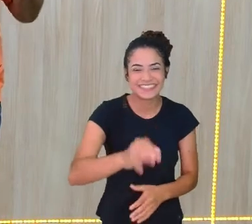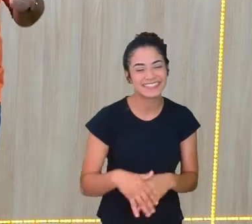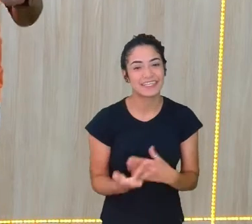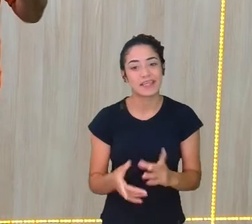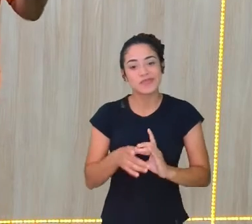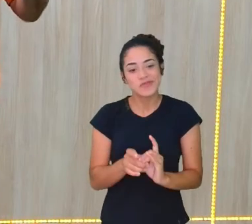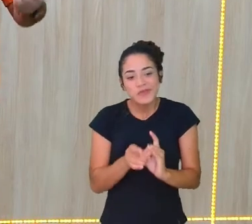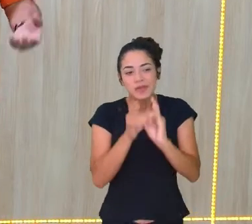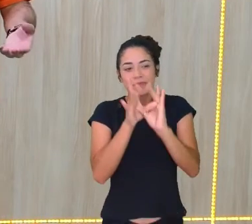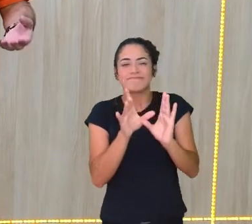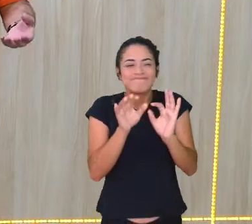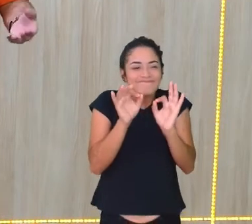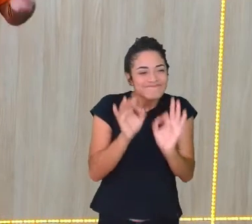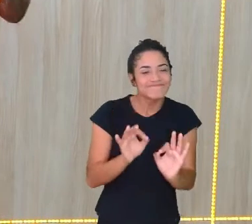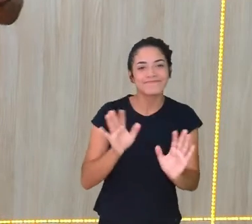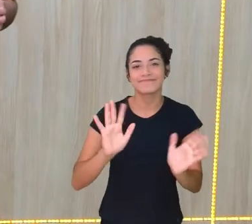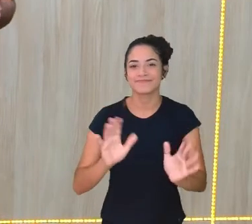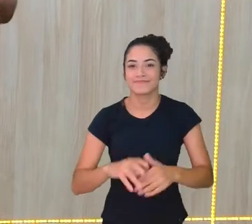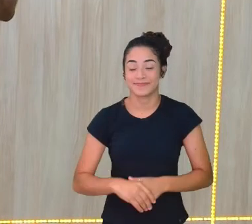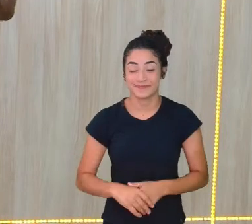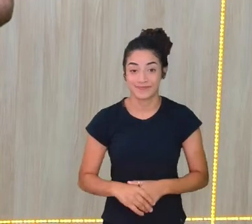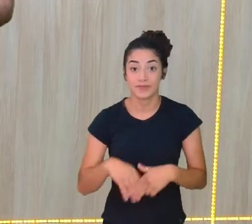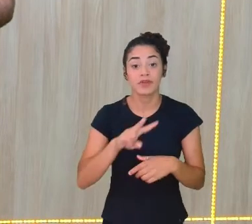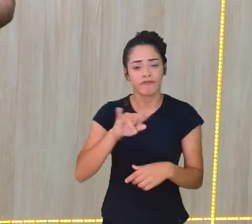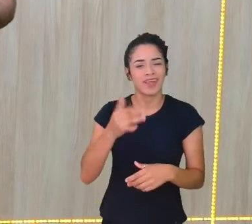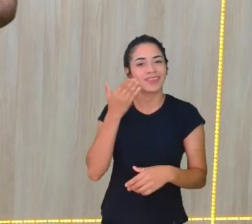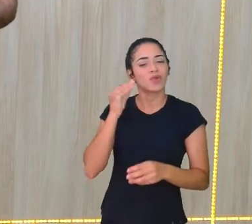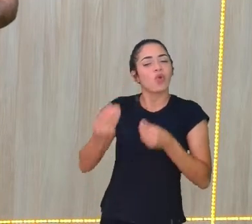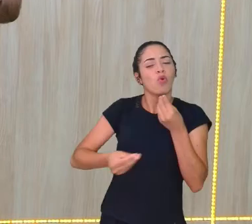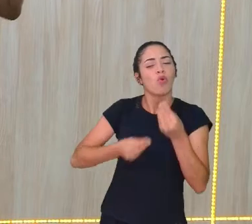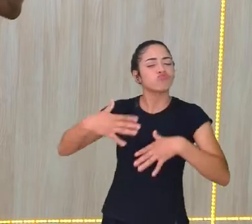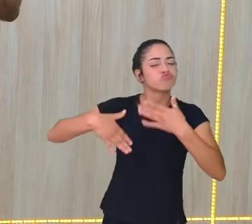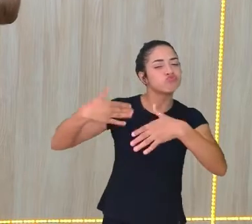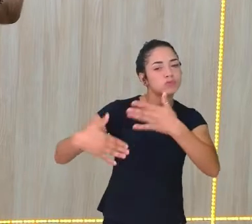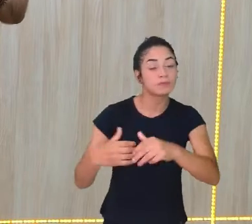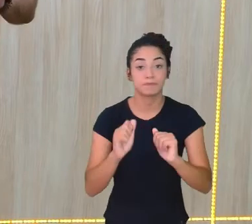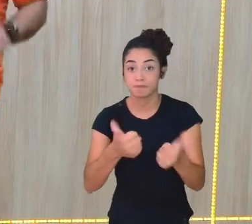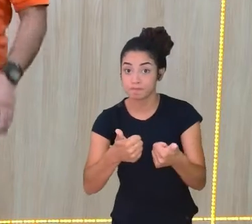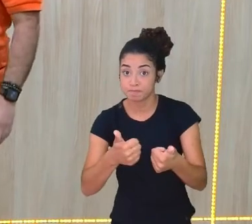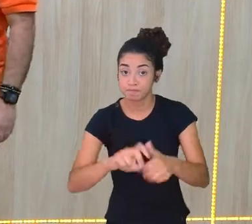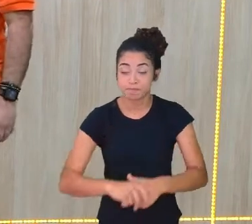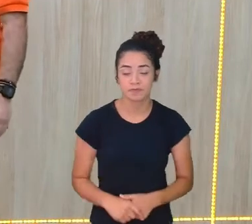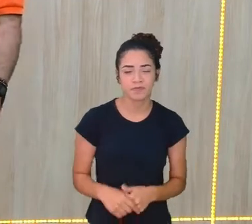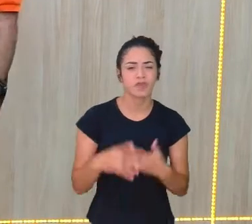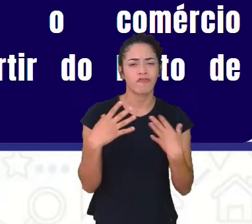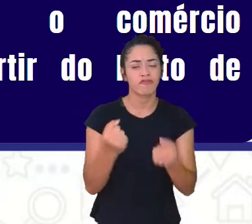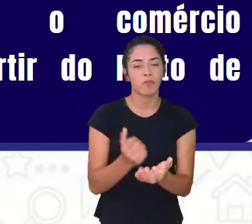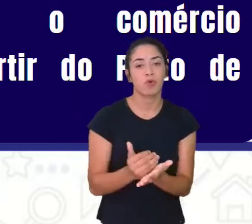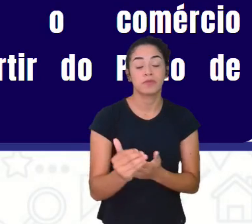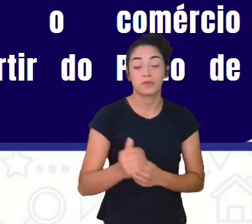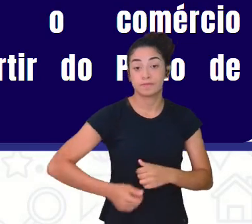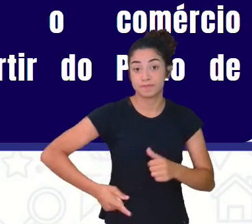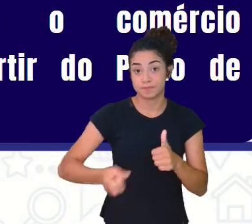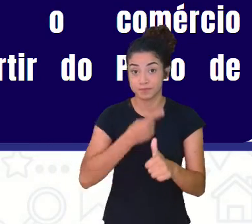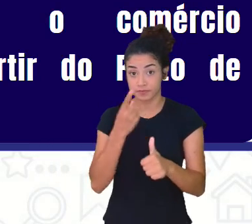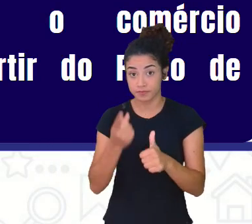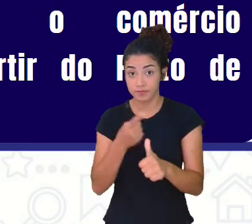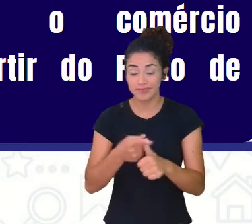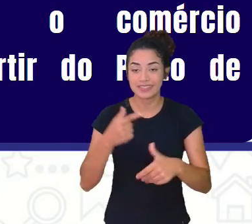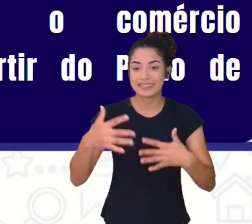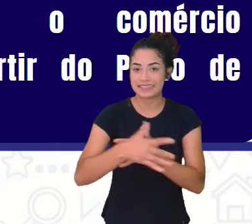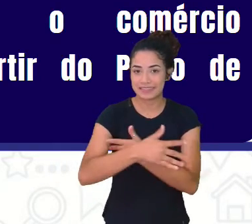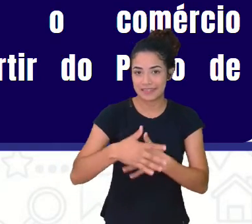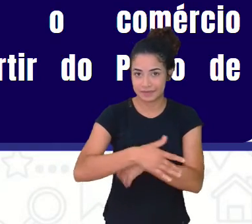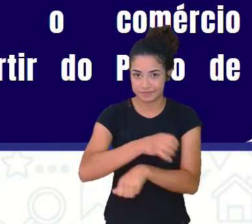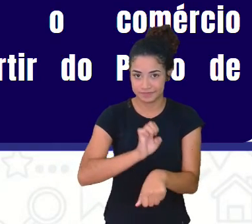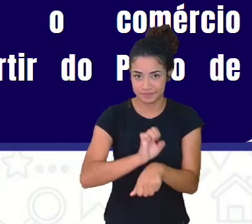era tão democrática, mas a gente vai entender isso, ok? Então, vamos começar, ó. Primeiro, a cidade-estado